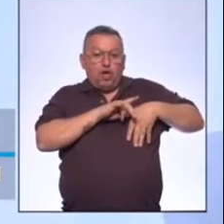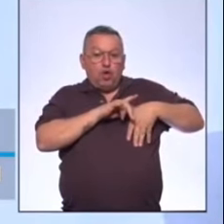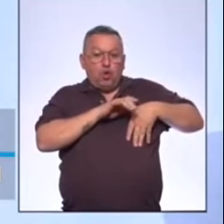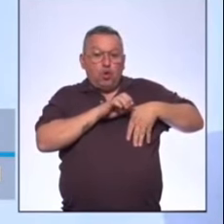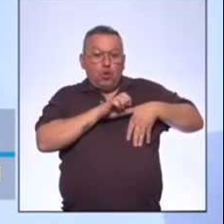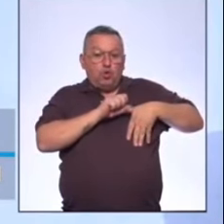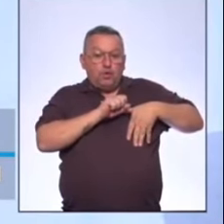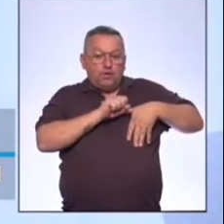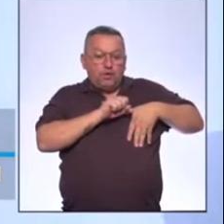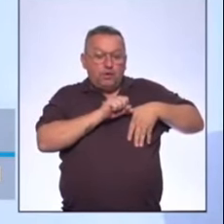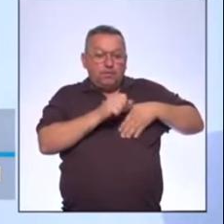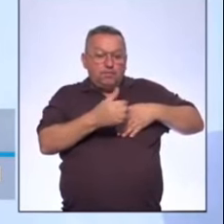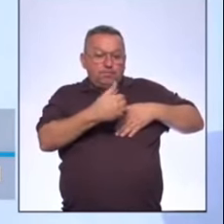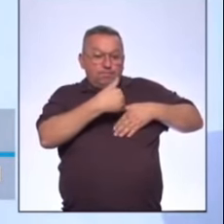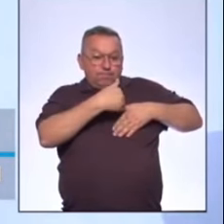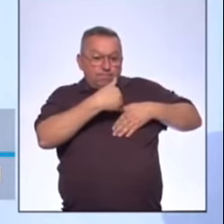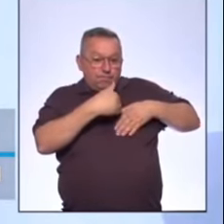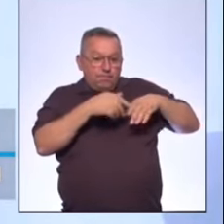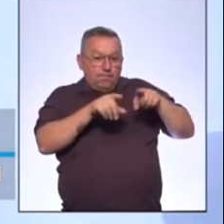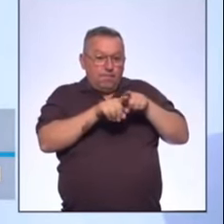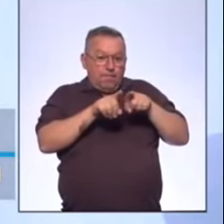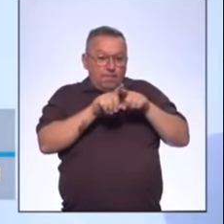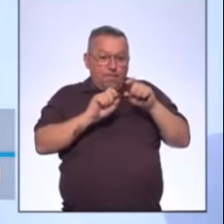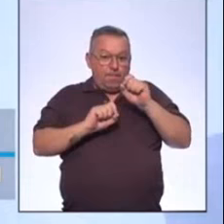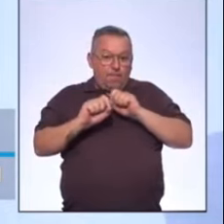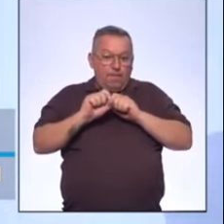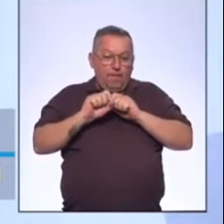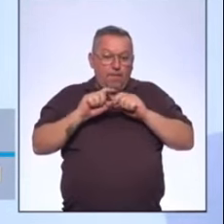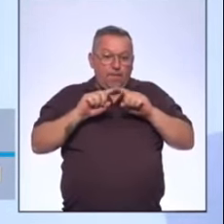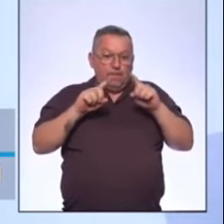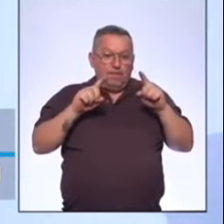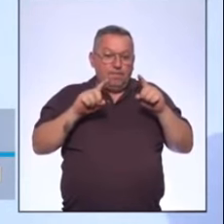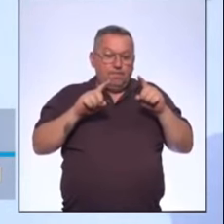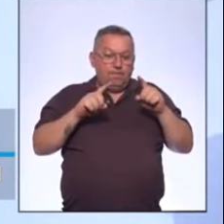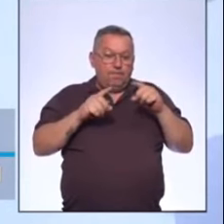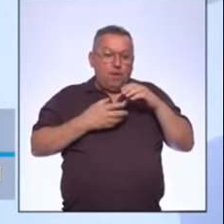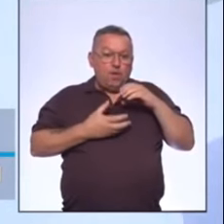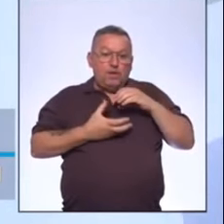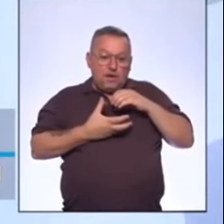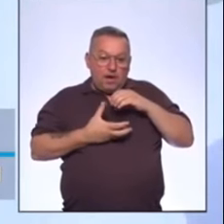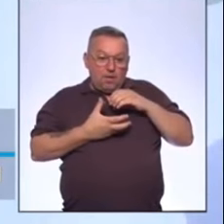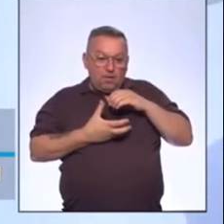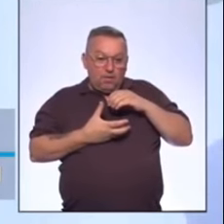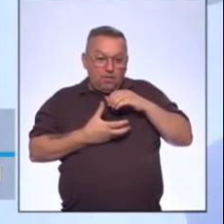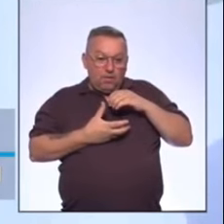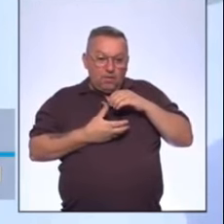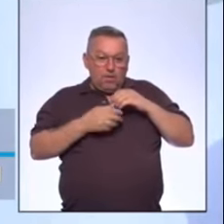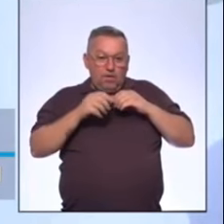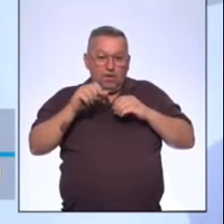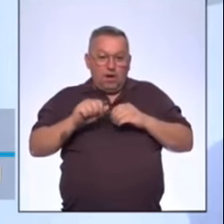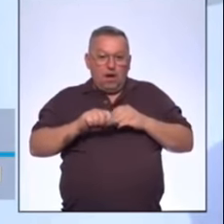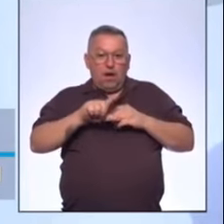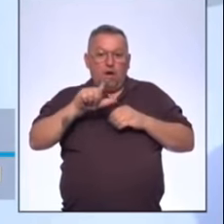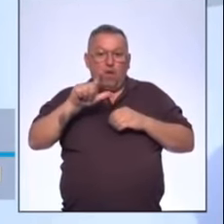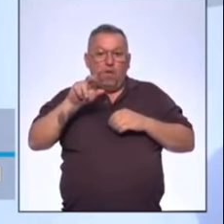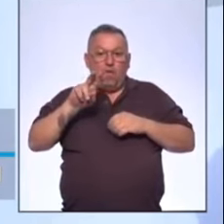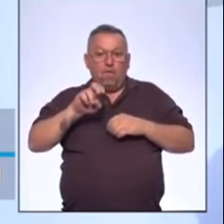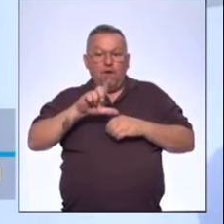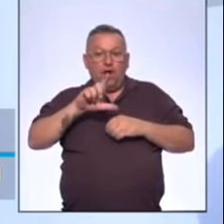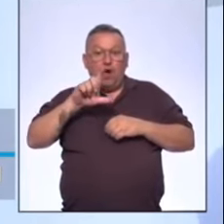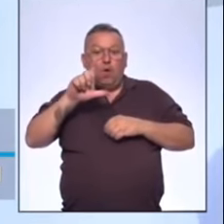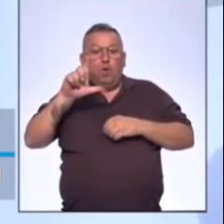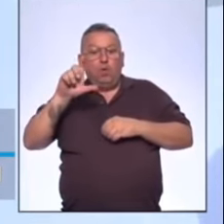lá no pulmão, o pulmão vai ter um saquinho dentro dele chamado alvéolo, tá?